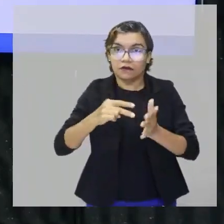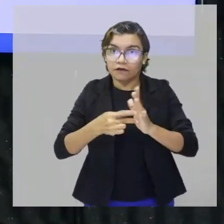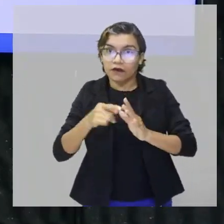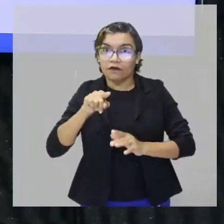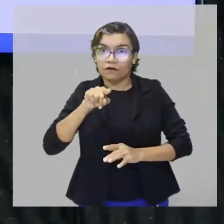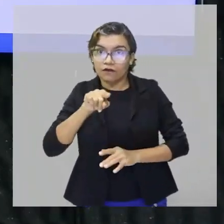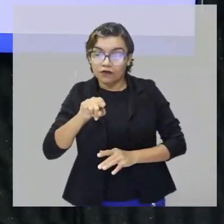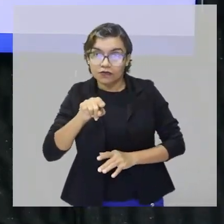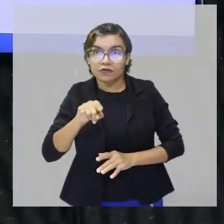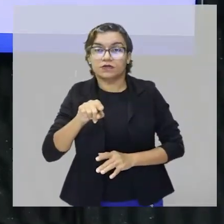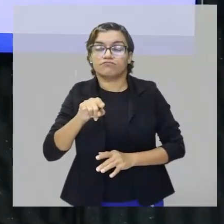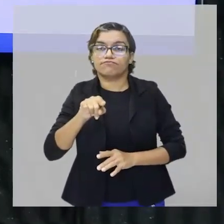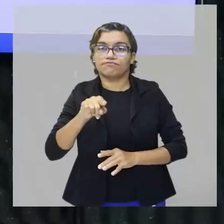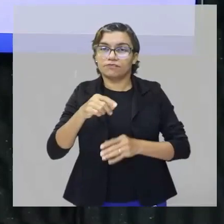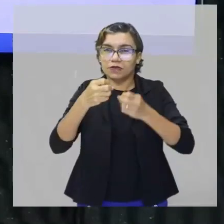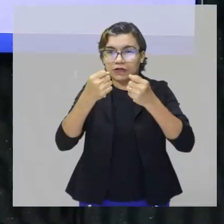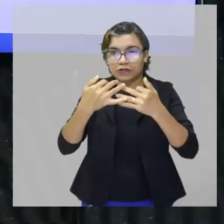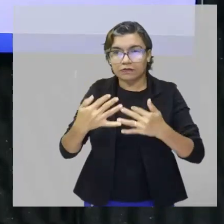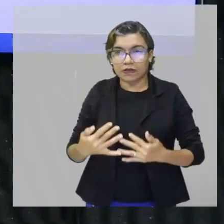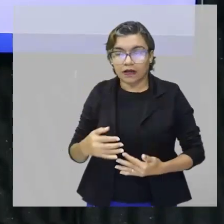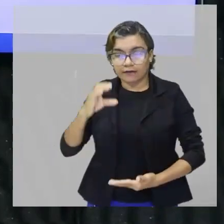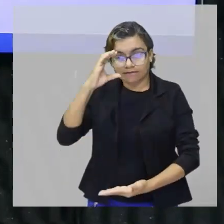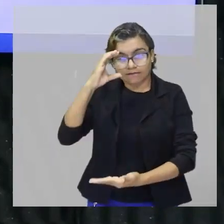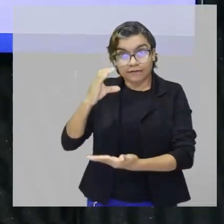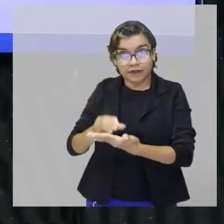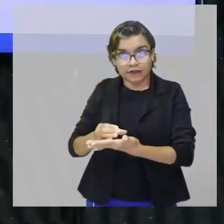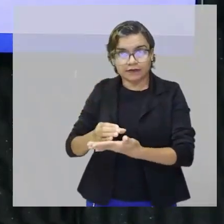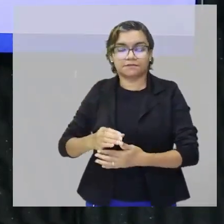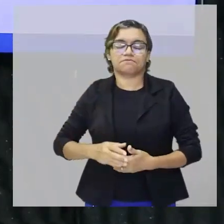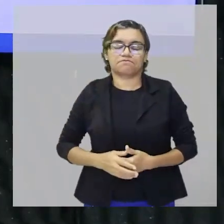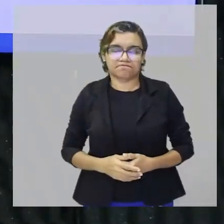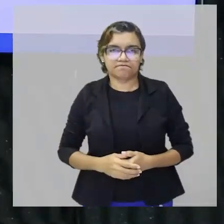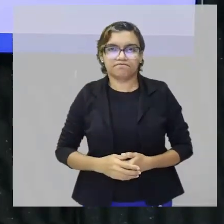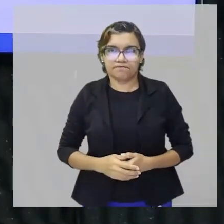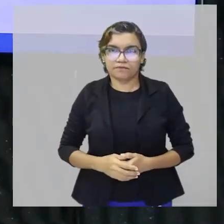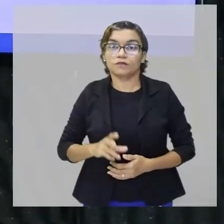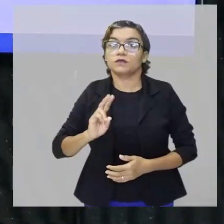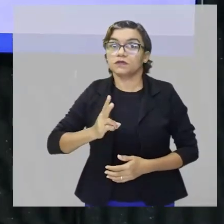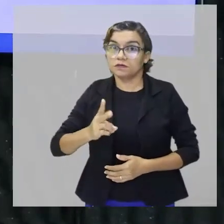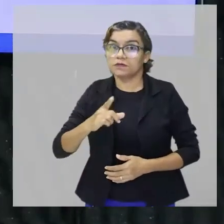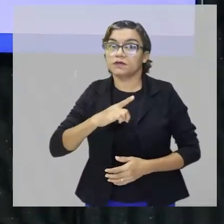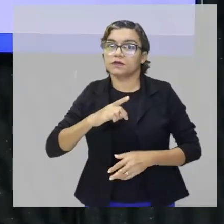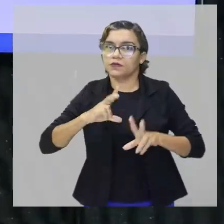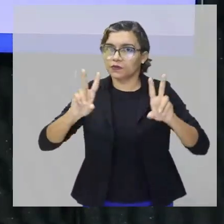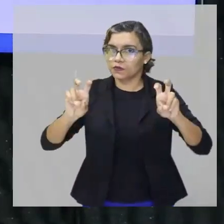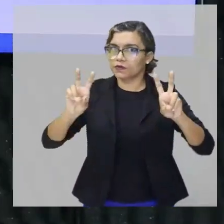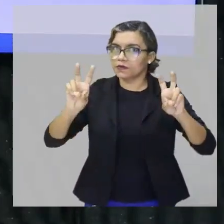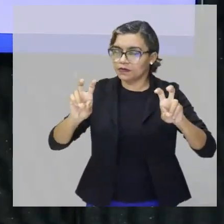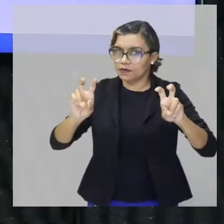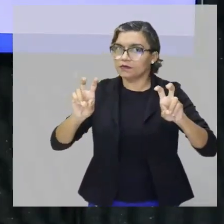uma ideia através de uma tese. E claro, né, sempre diante de um assunto ou do tema que é